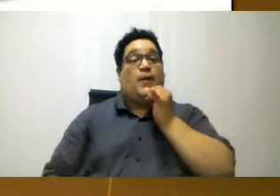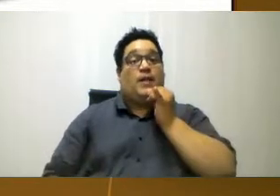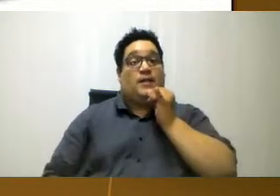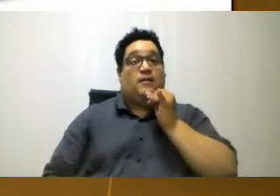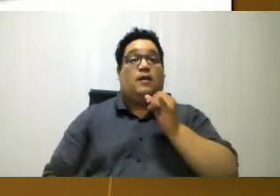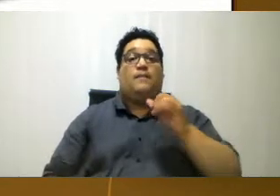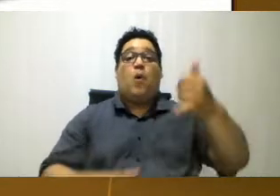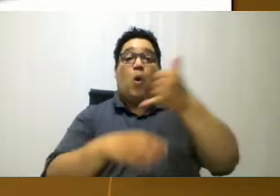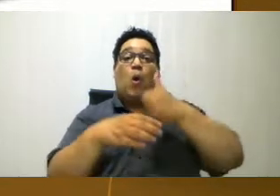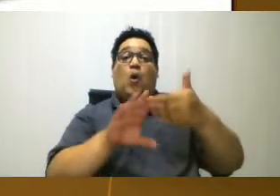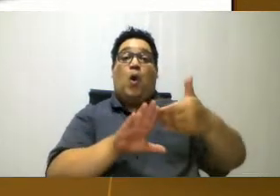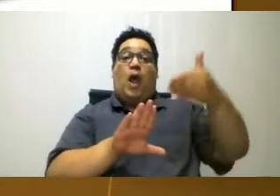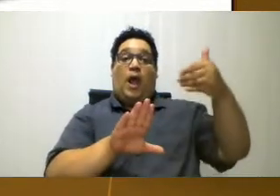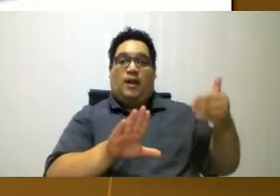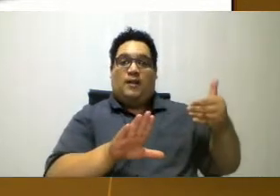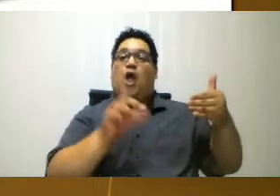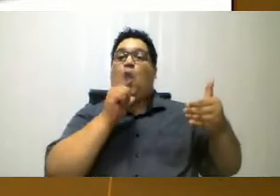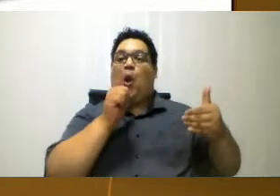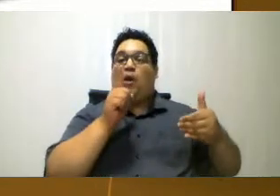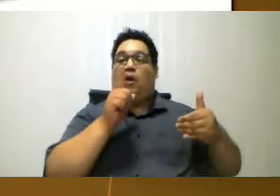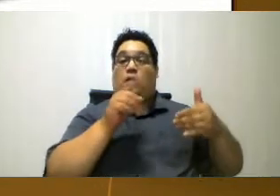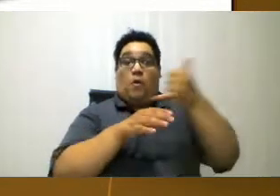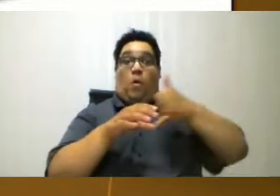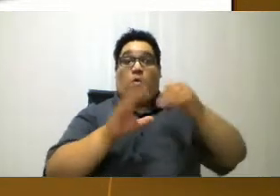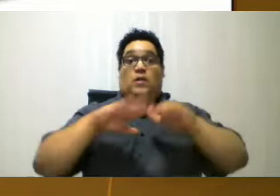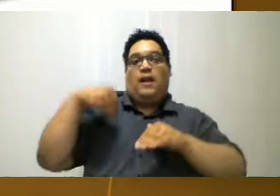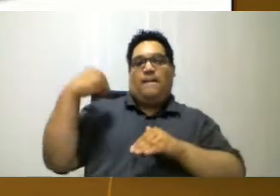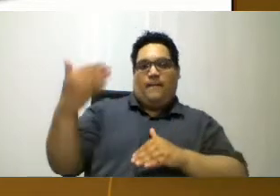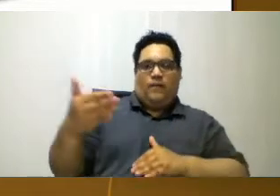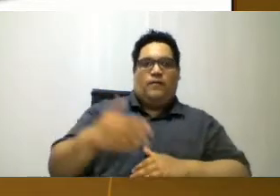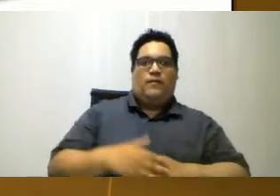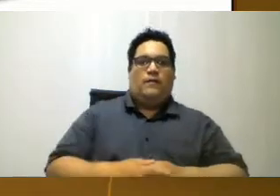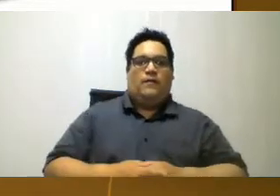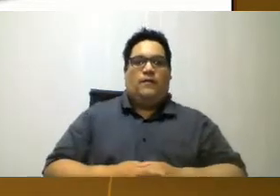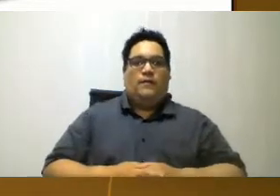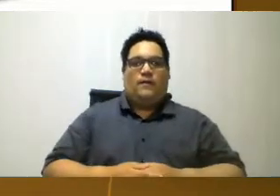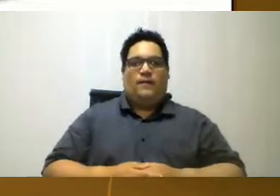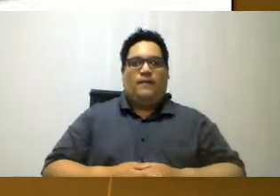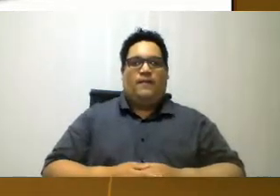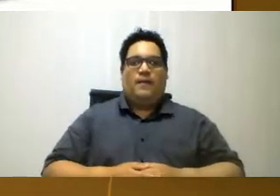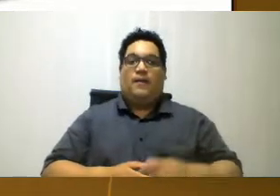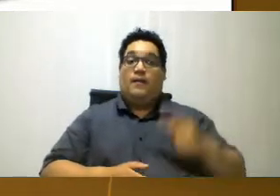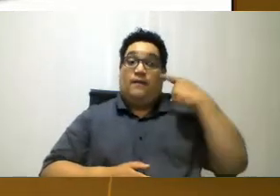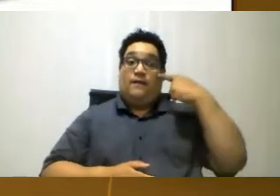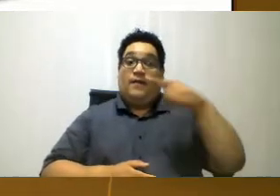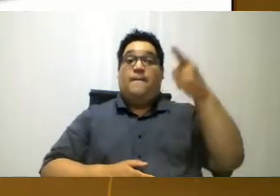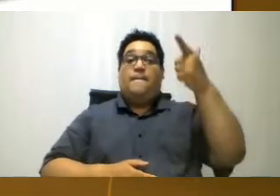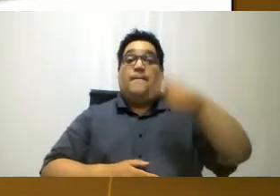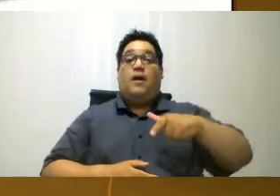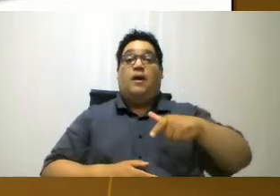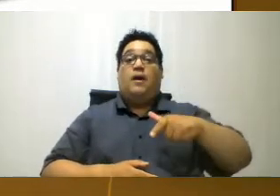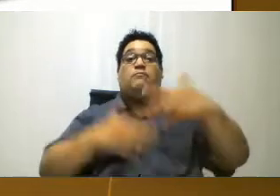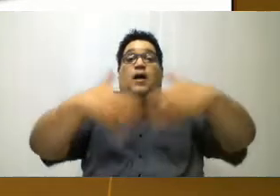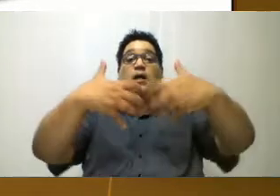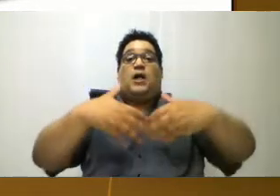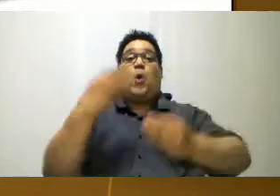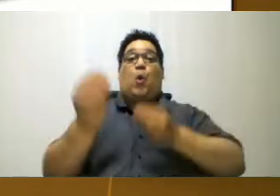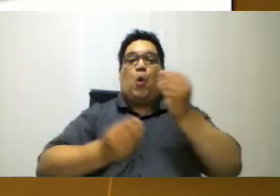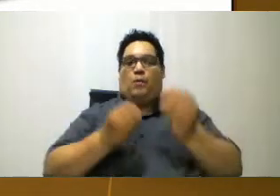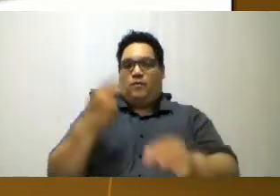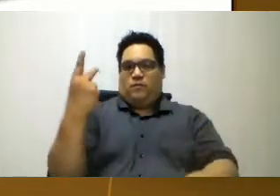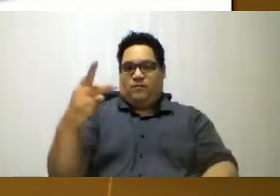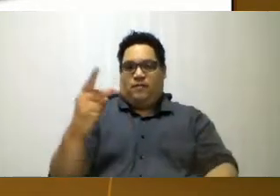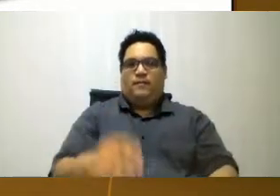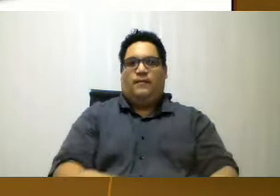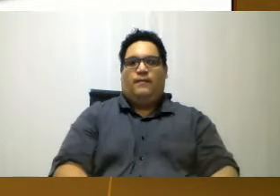do tratamento e o óleo após o tratamento, né? Aqui é uma ilustração também de uma máquina que mostra que a parte